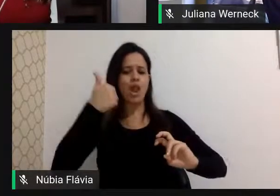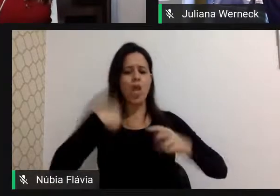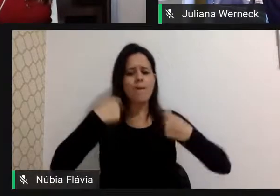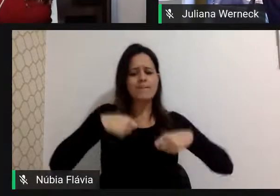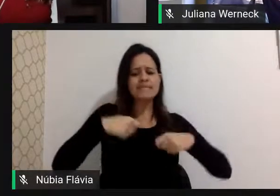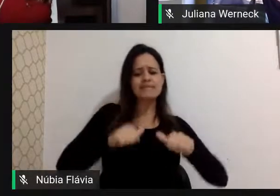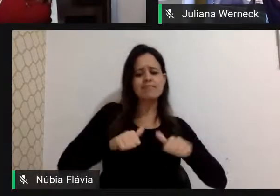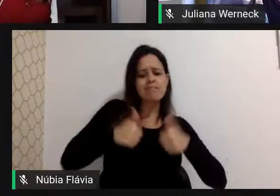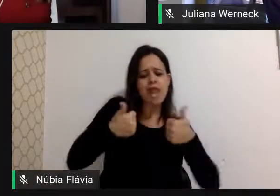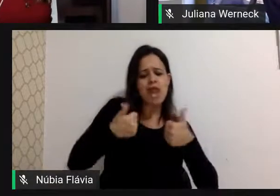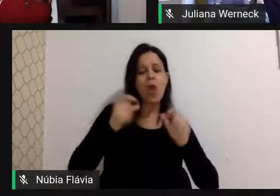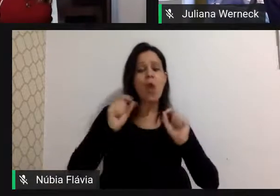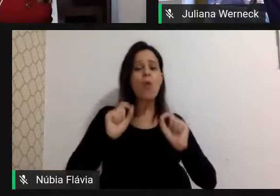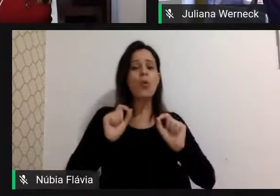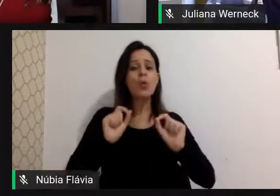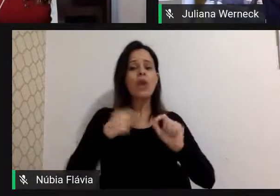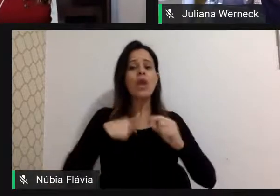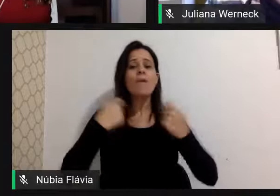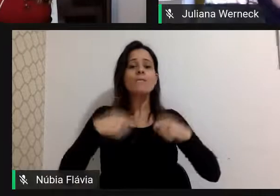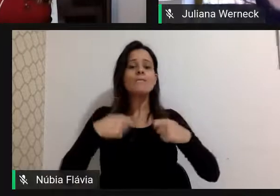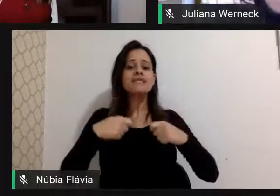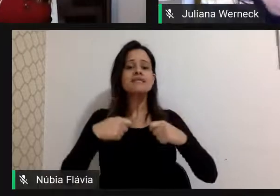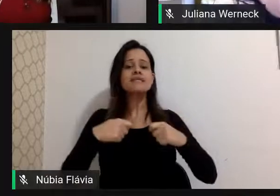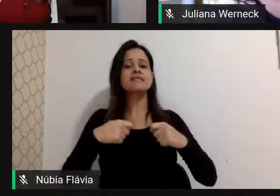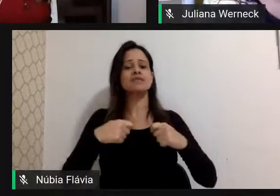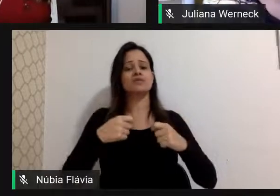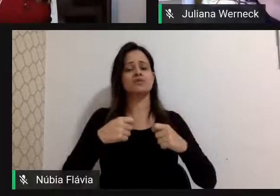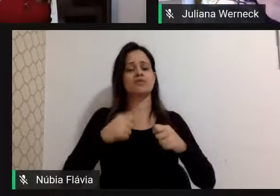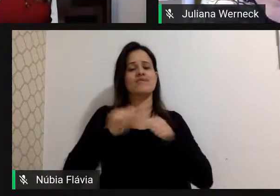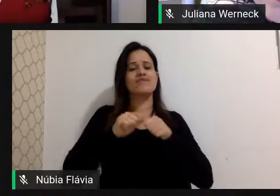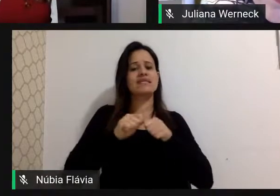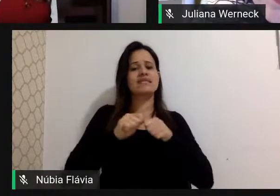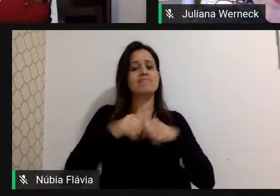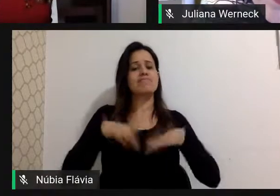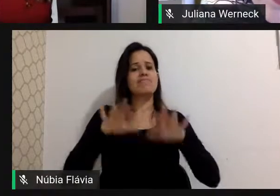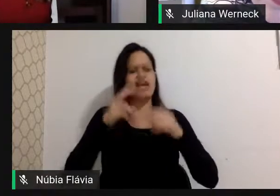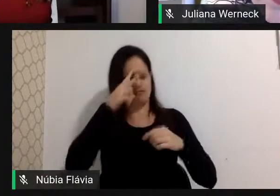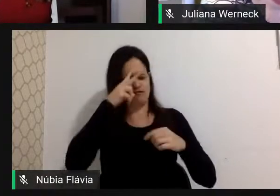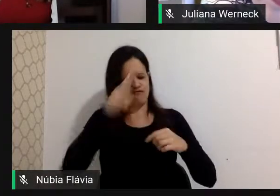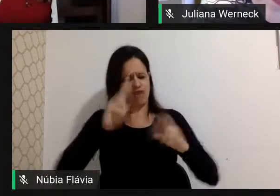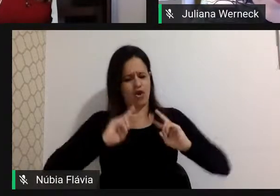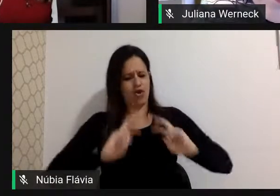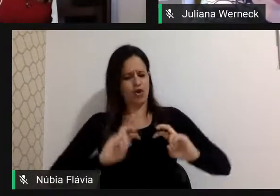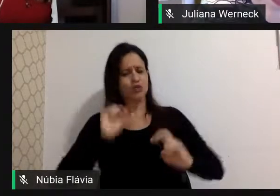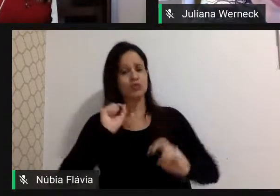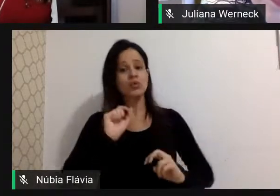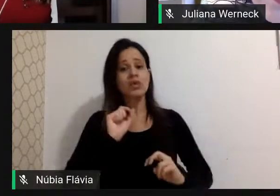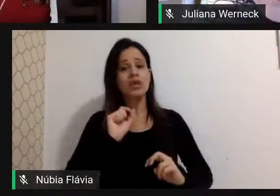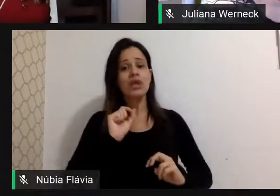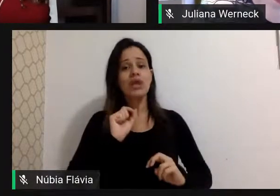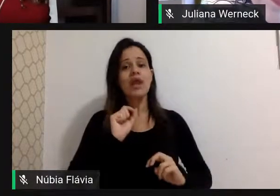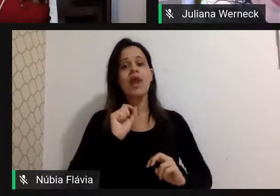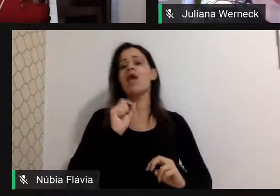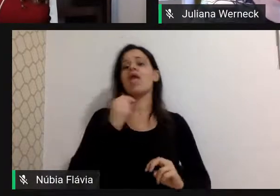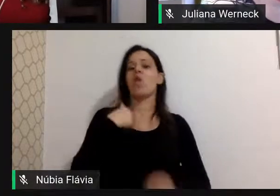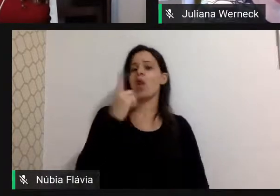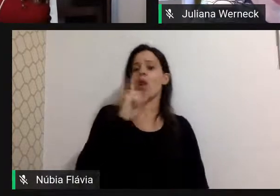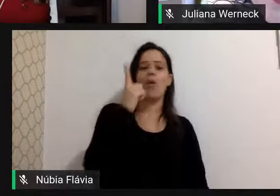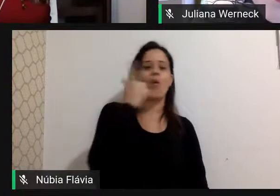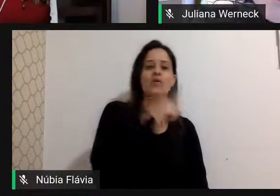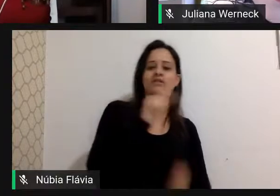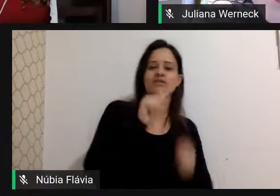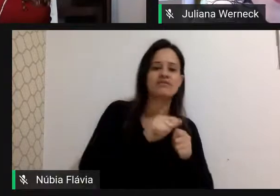precisa potencializar. Porque raramente aquilo que a gente consegue ou não fazer tem a ver com a nossa habilidade